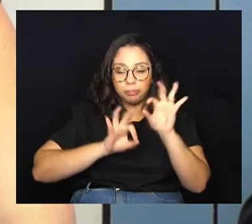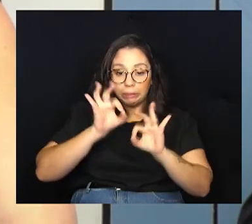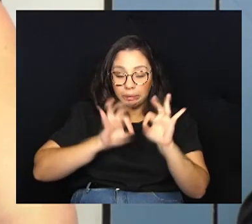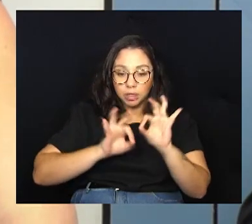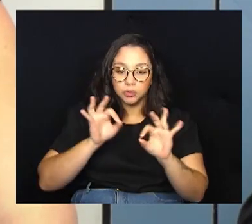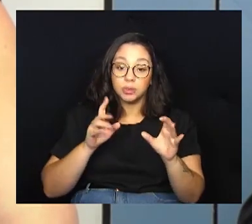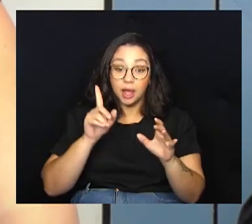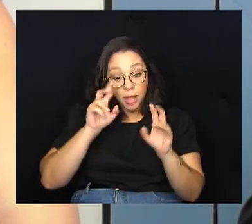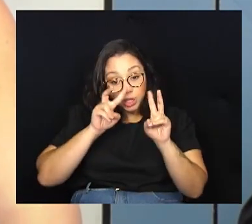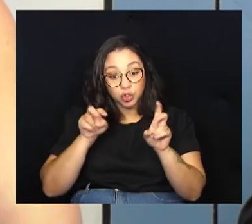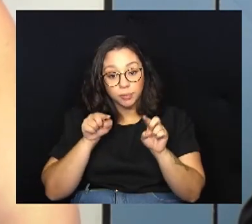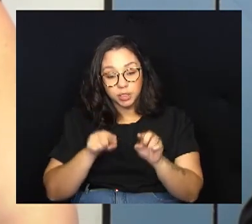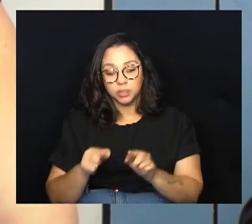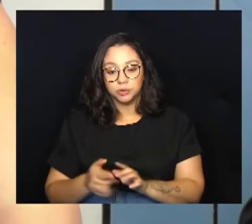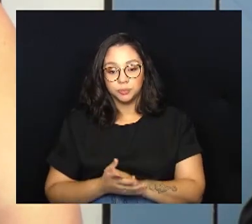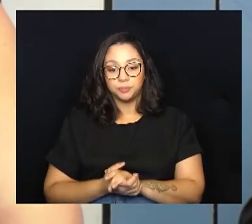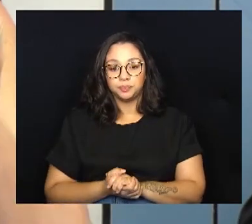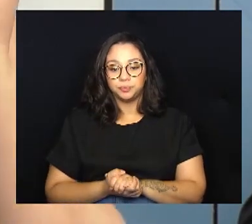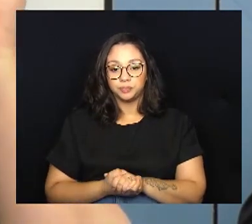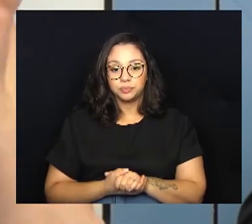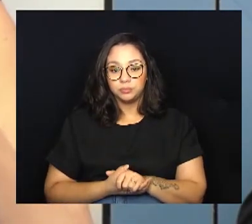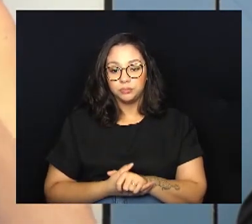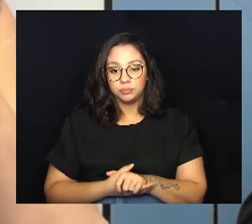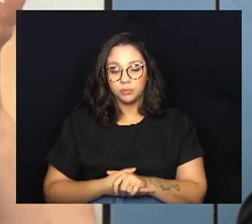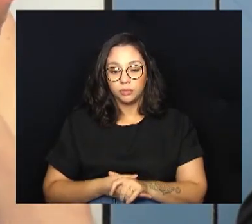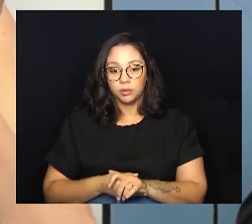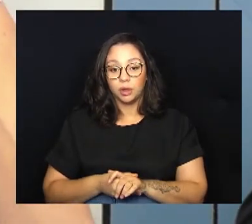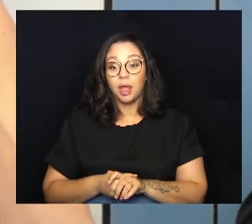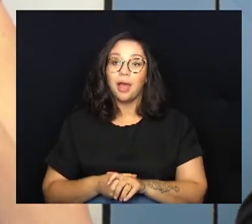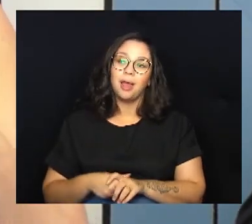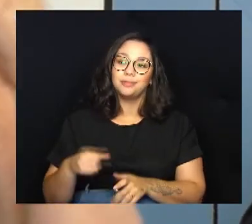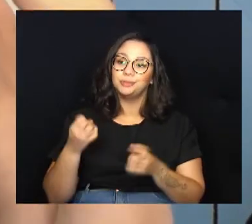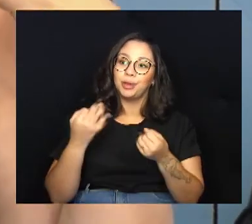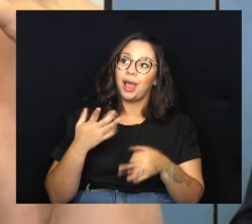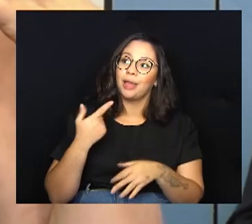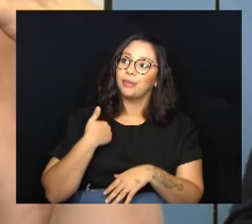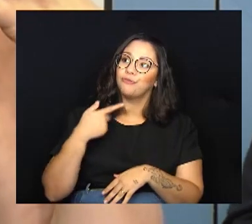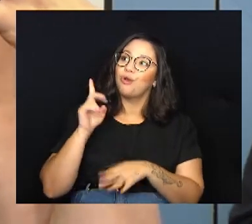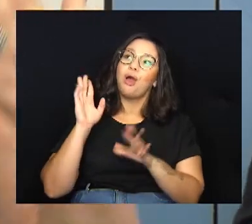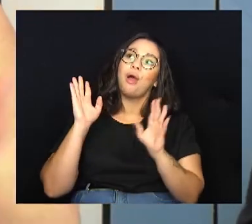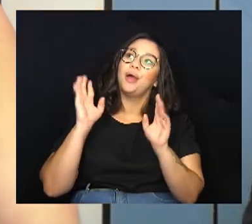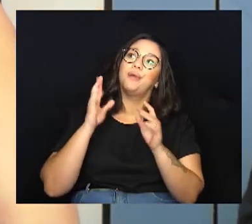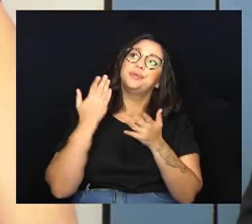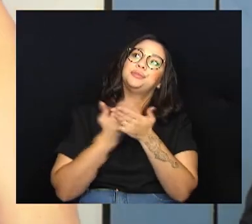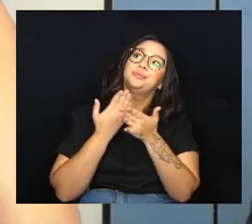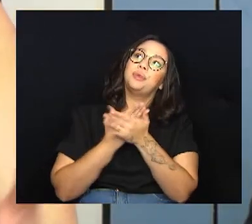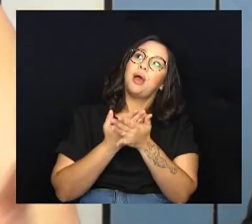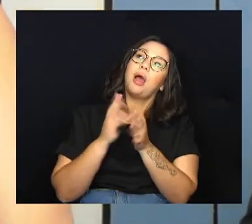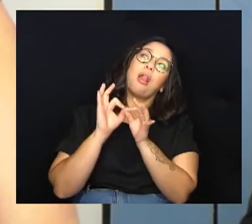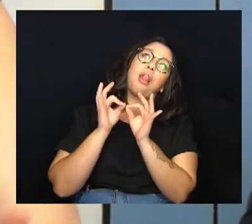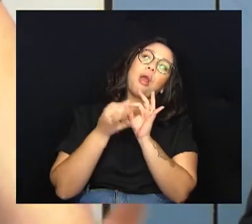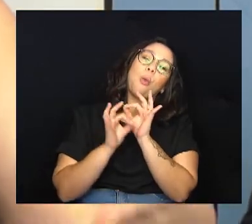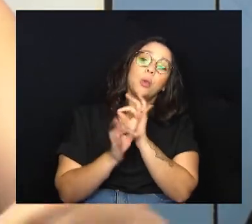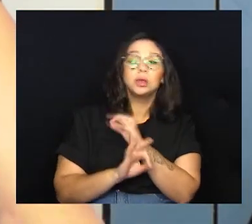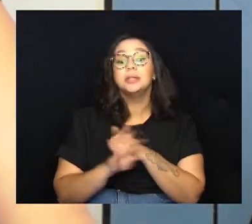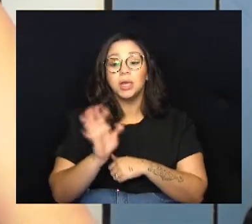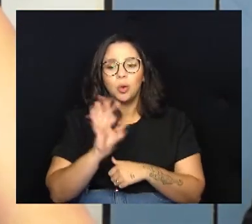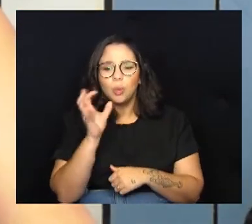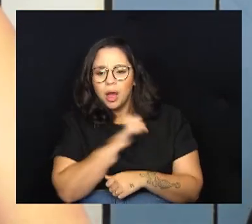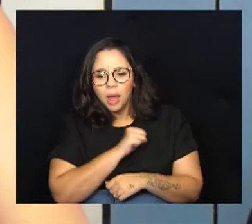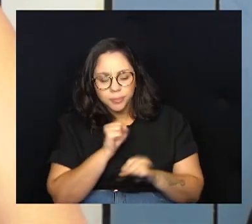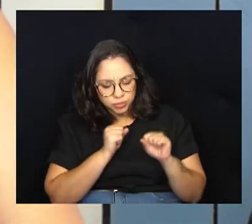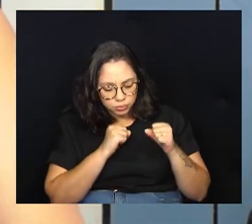aí pela internet que fala, uma criança precisa de uma comunidade para cuidar. Então as crianças precisam do cuidado,